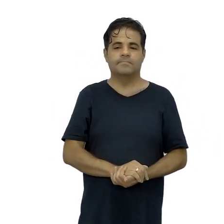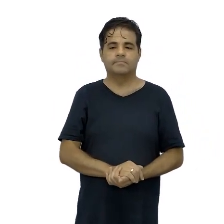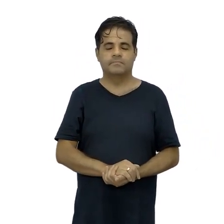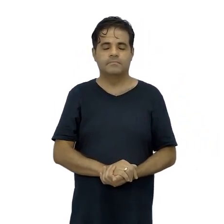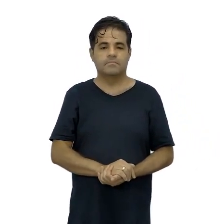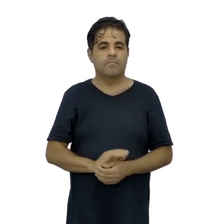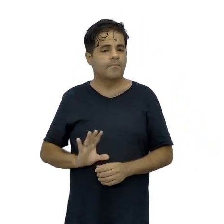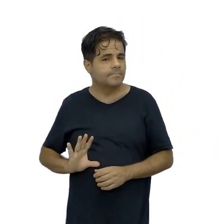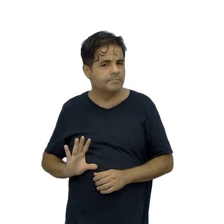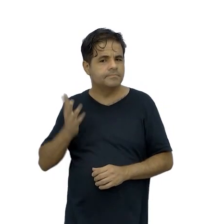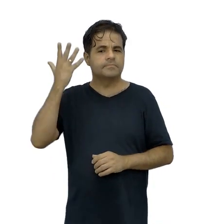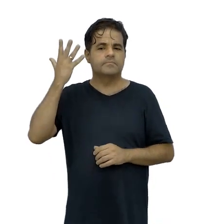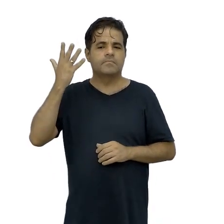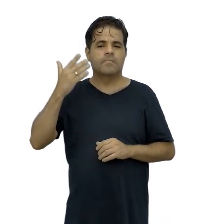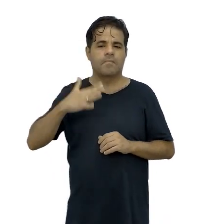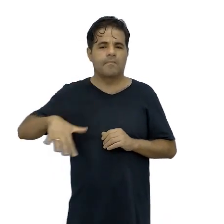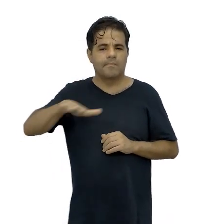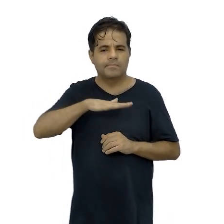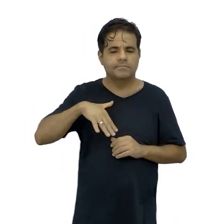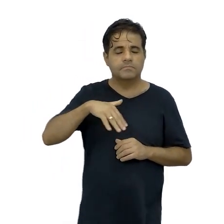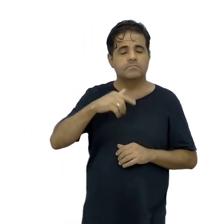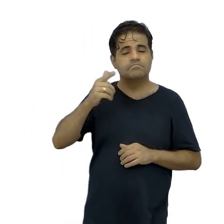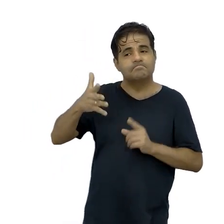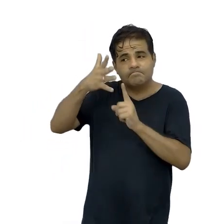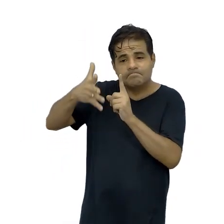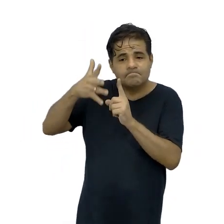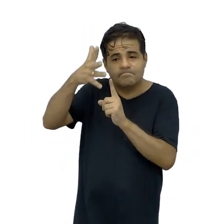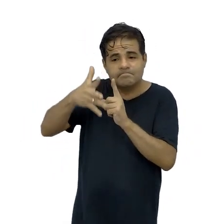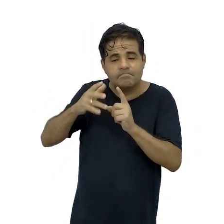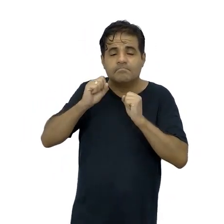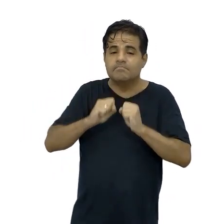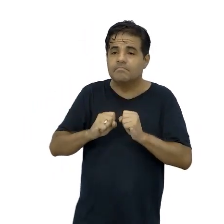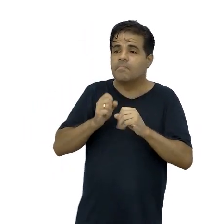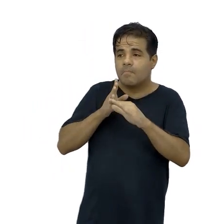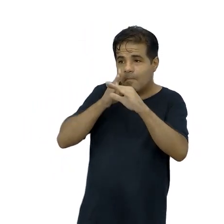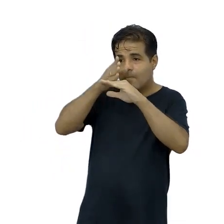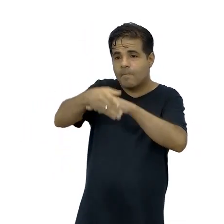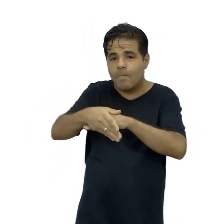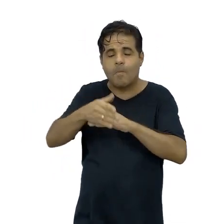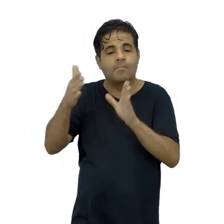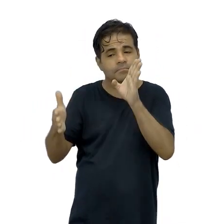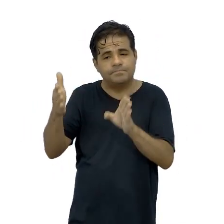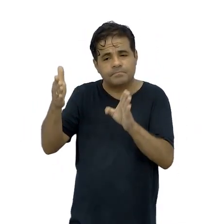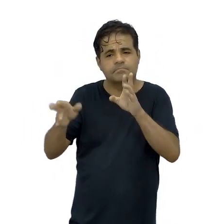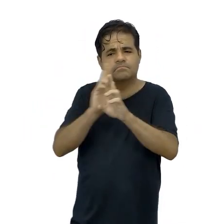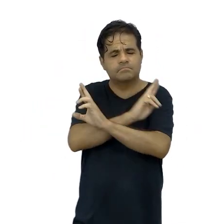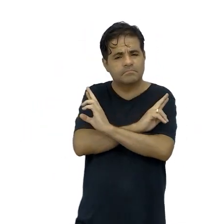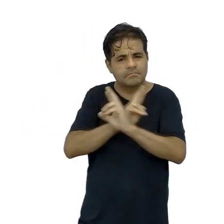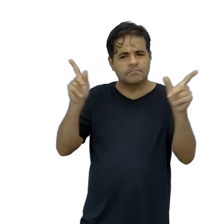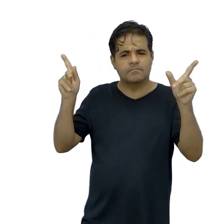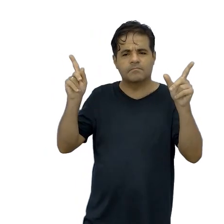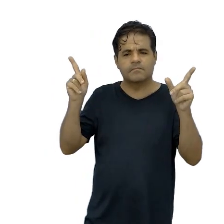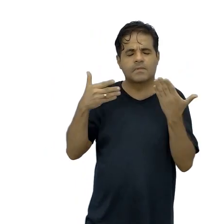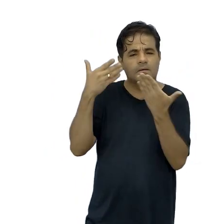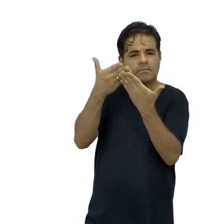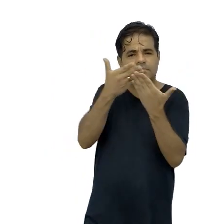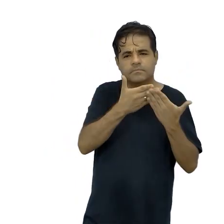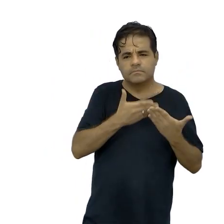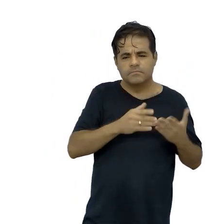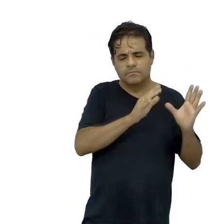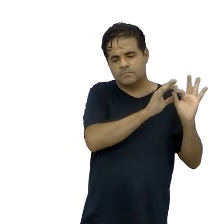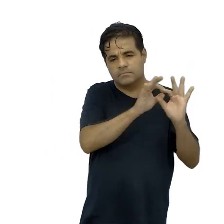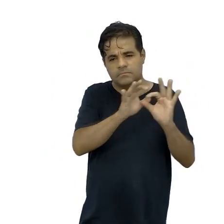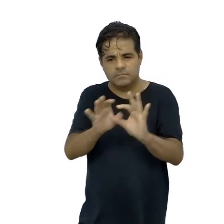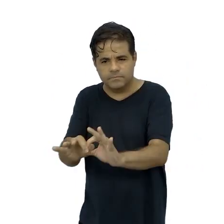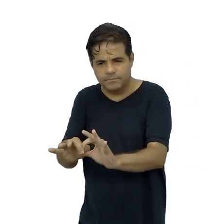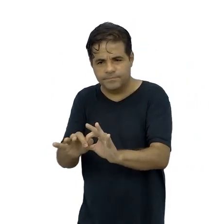um acontecimento, ou um discurso, que pode ter ocorrido em períodos diferentes, para situar os estudantes no